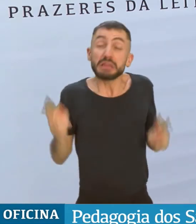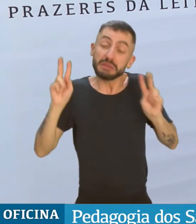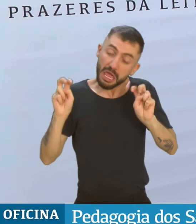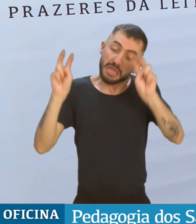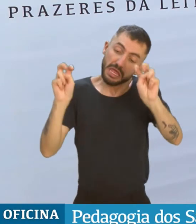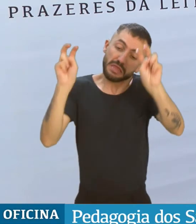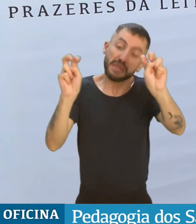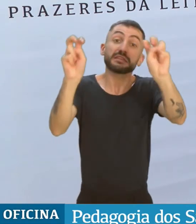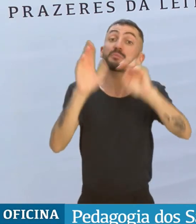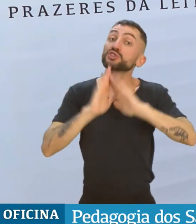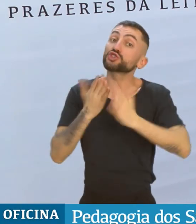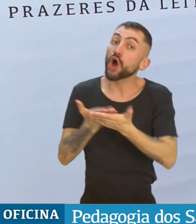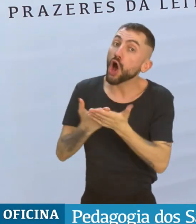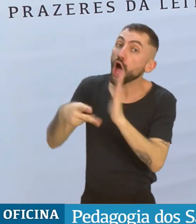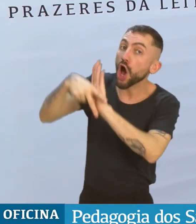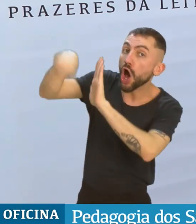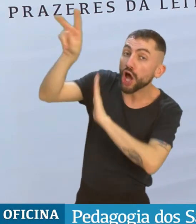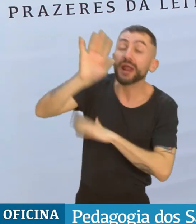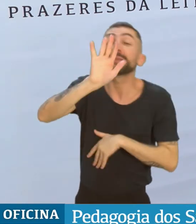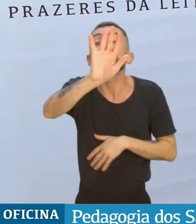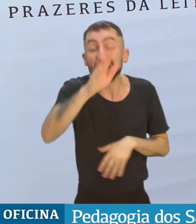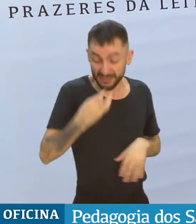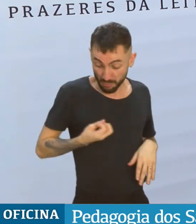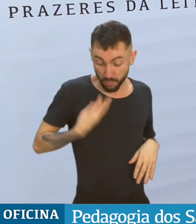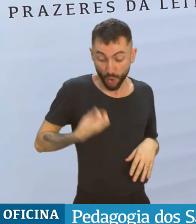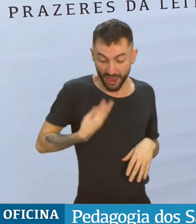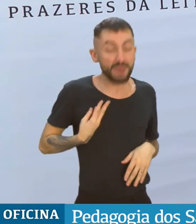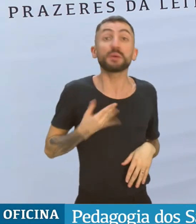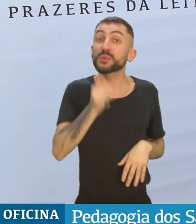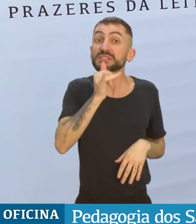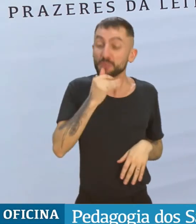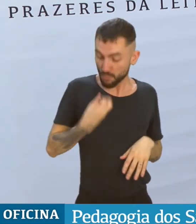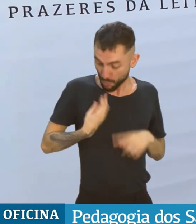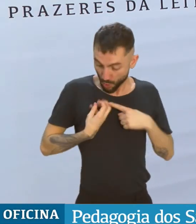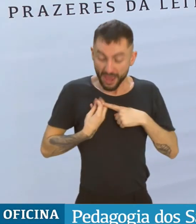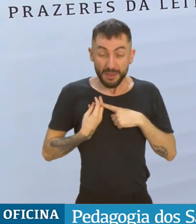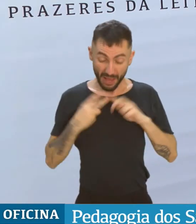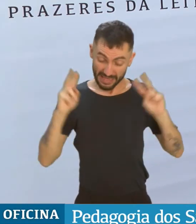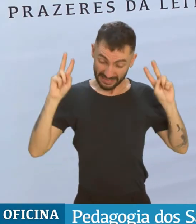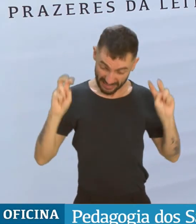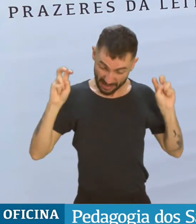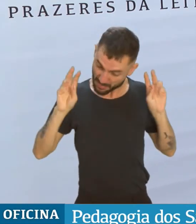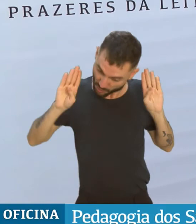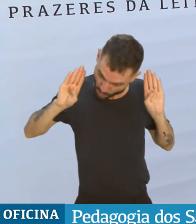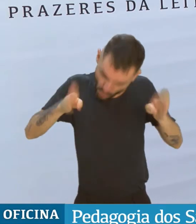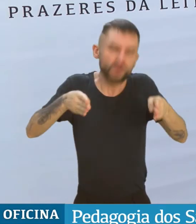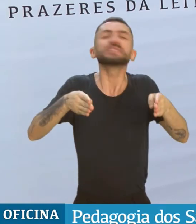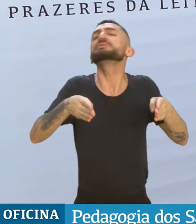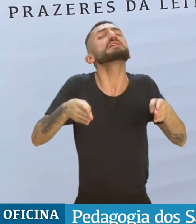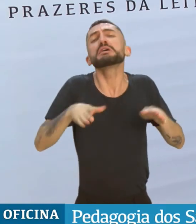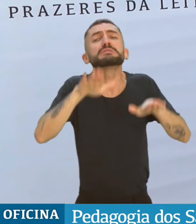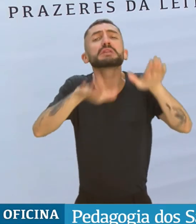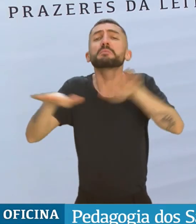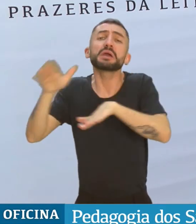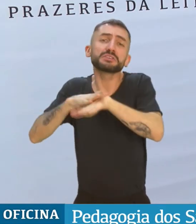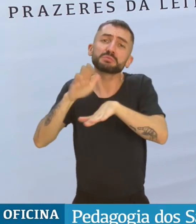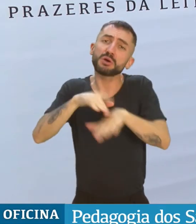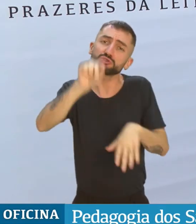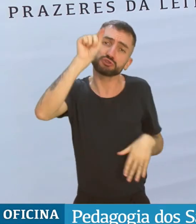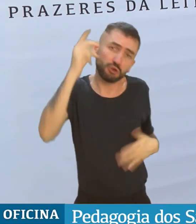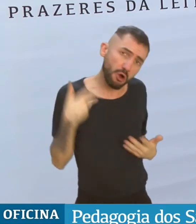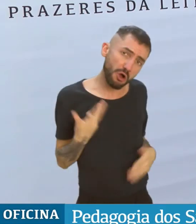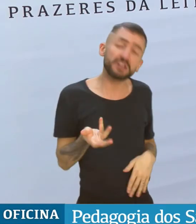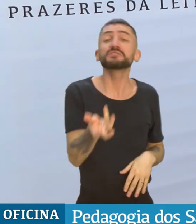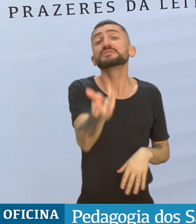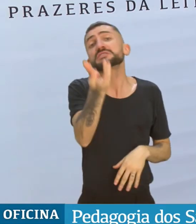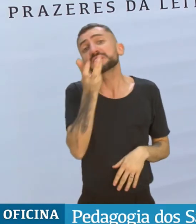por exemplo, nos poemas a gente não restringe, tem que falar só disso, né? Eu acho que vai uma questão de escolha. O que você quer fazer, qual